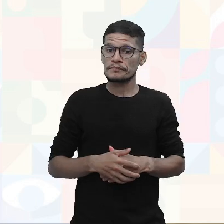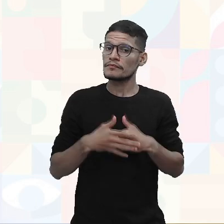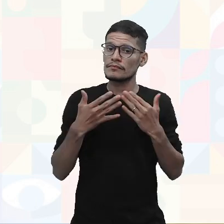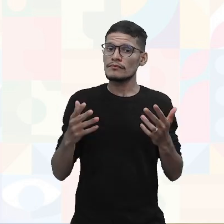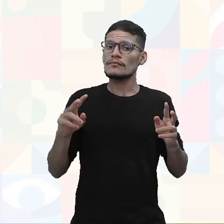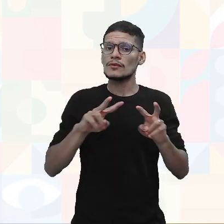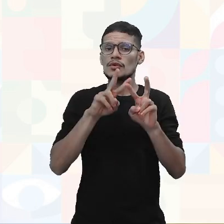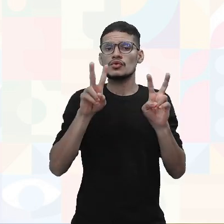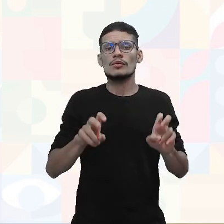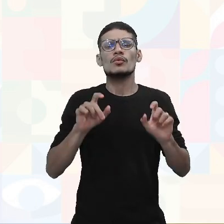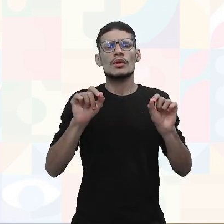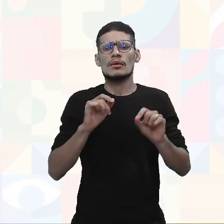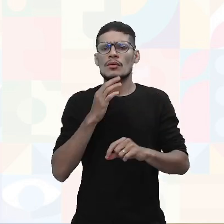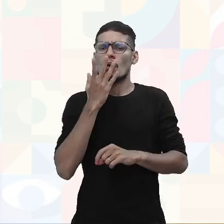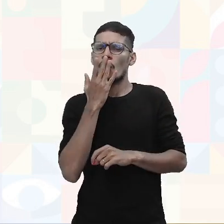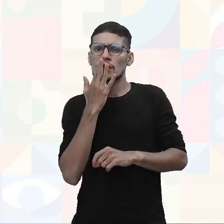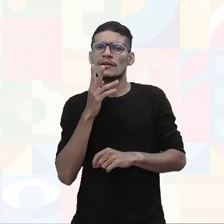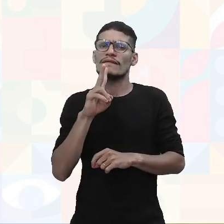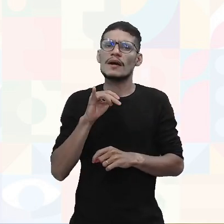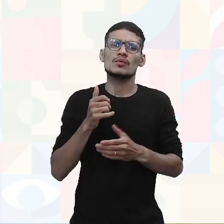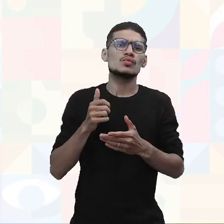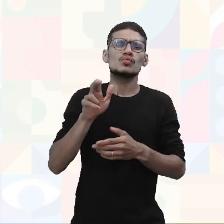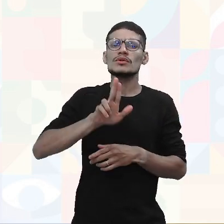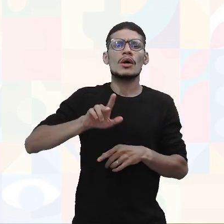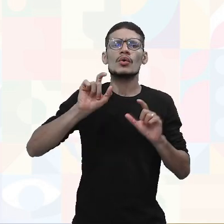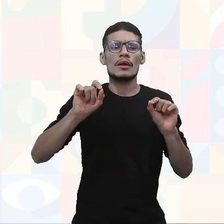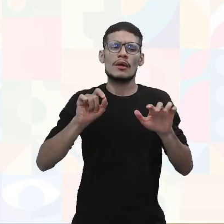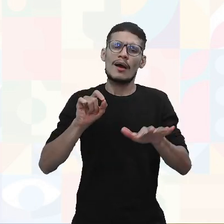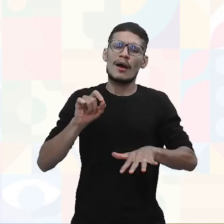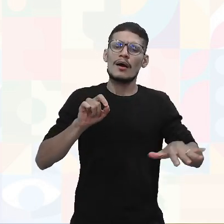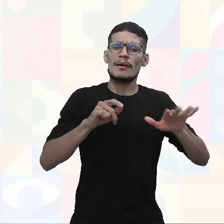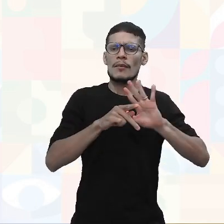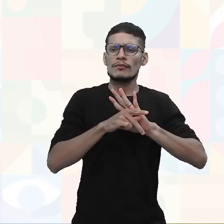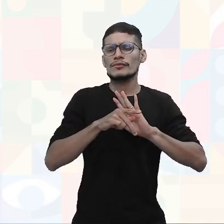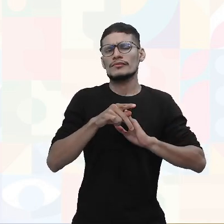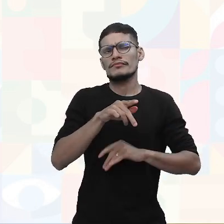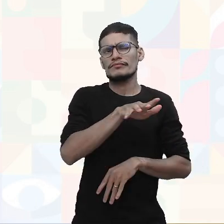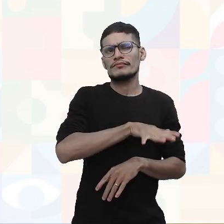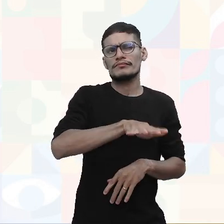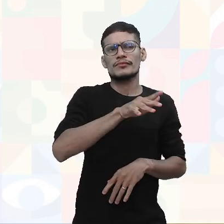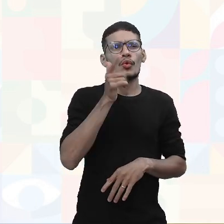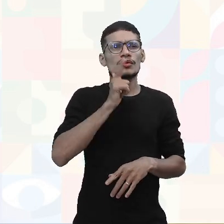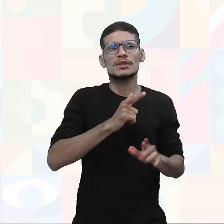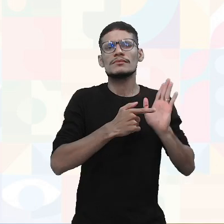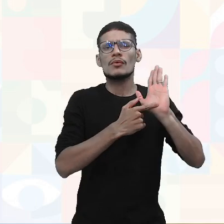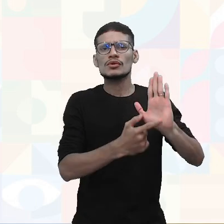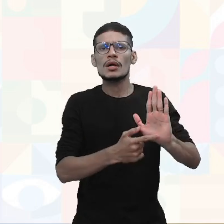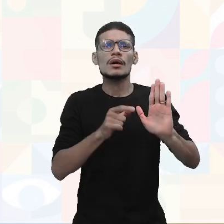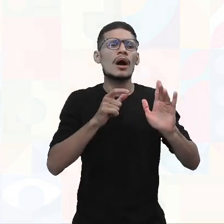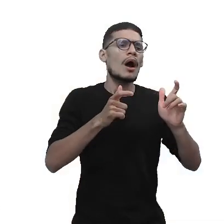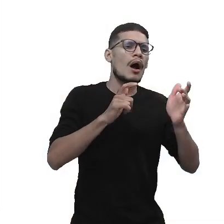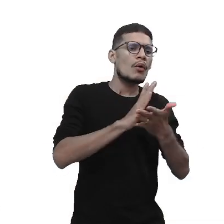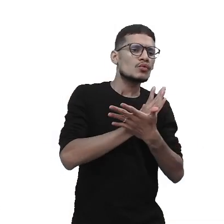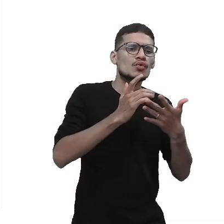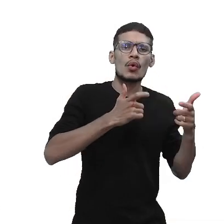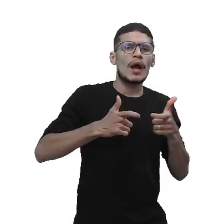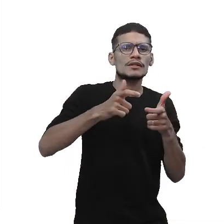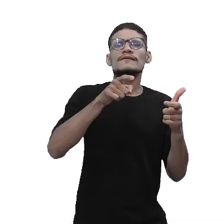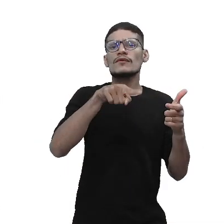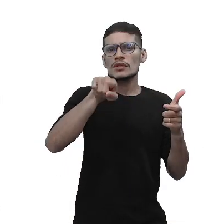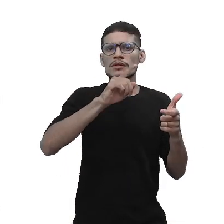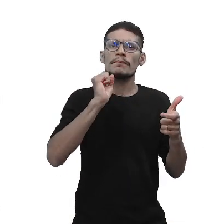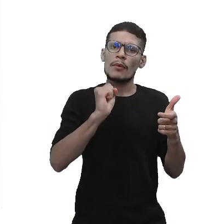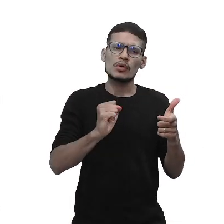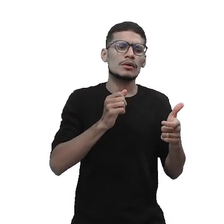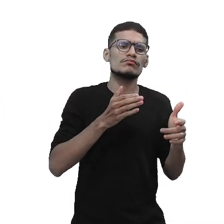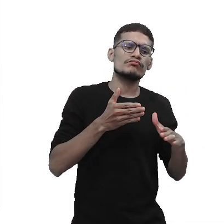questão dessas cores vão ser utilizadas, né, nessas áreas de circulação para demarcar em alguns locais que você possa passar, ou então